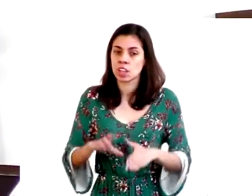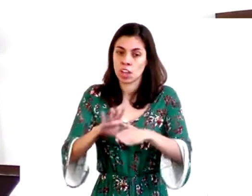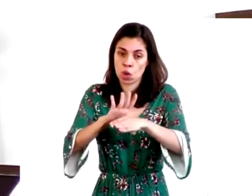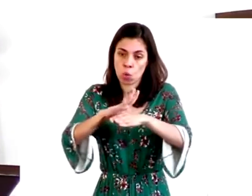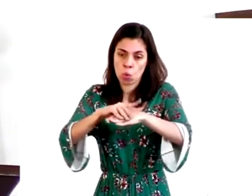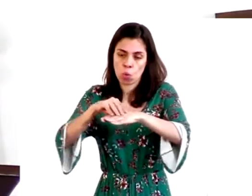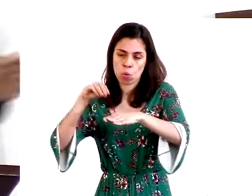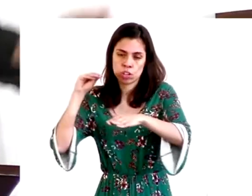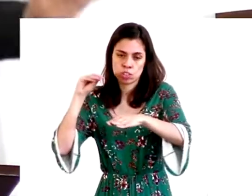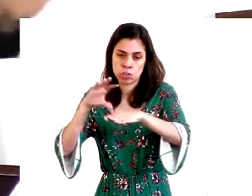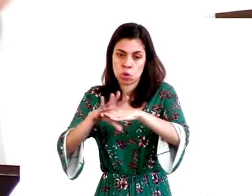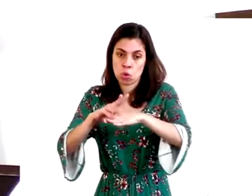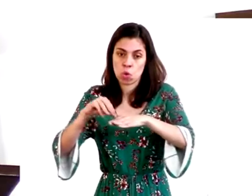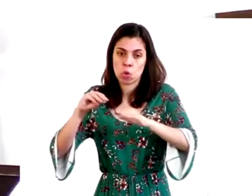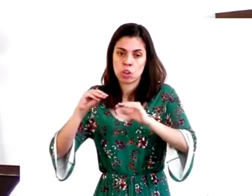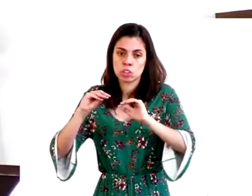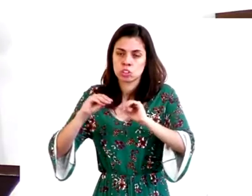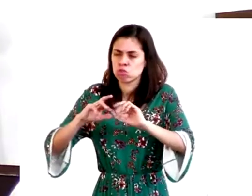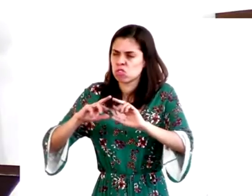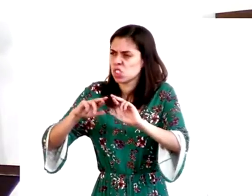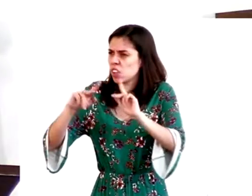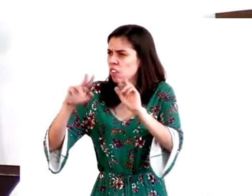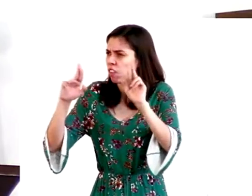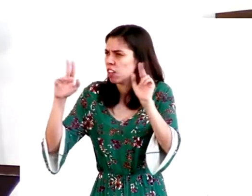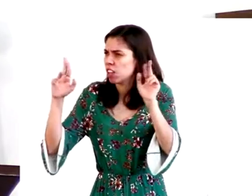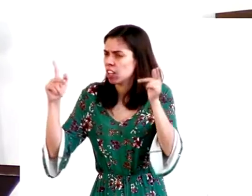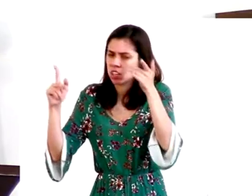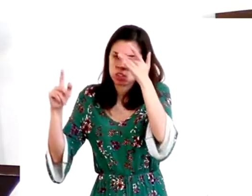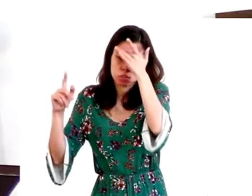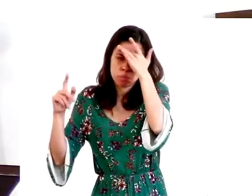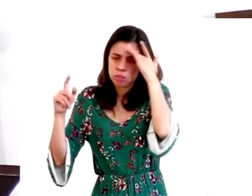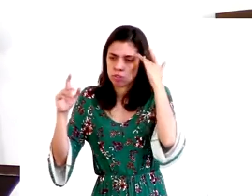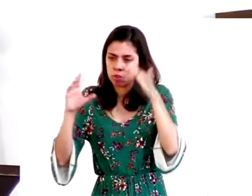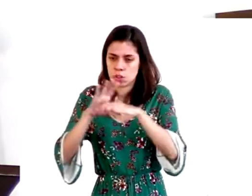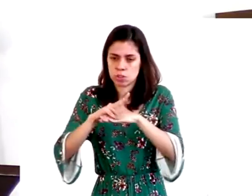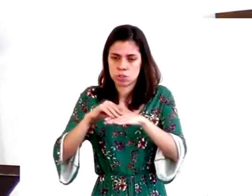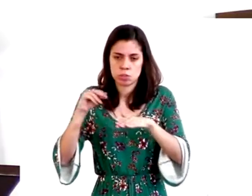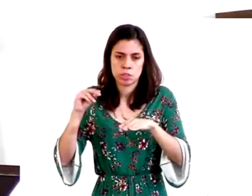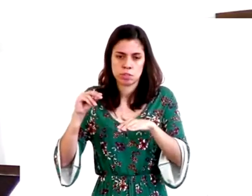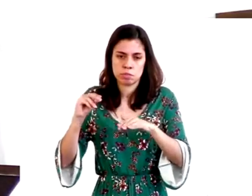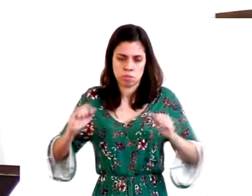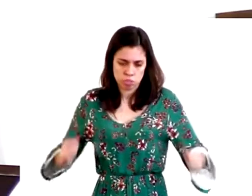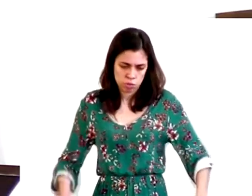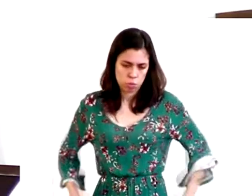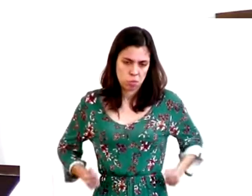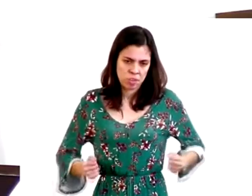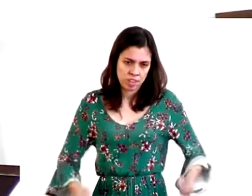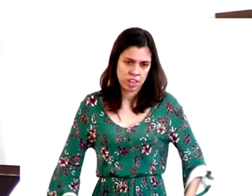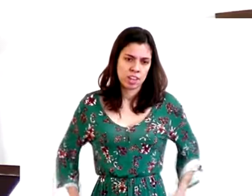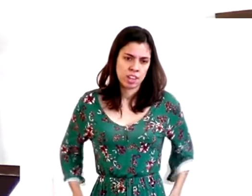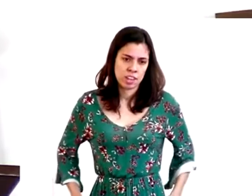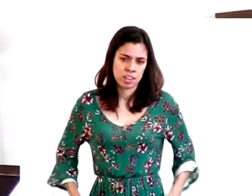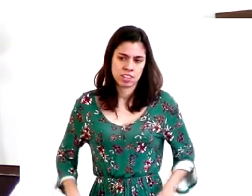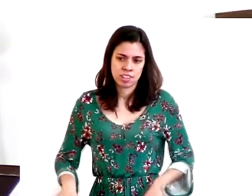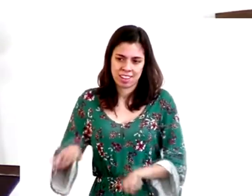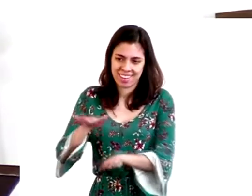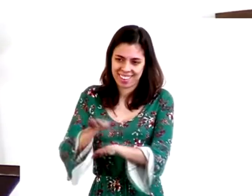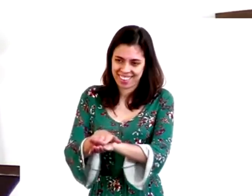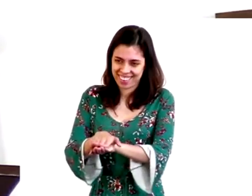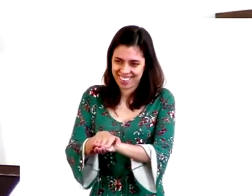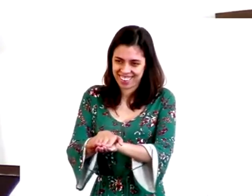curando todo tipo de enfermidades entre o povo. E a sua fama corria por toda a